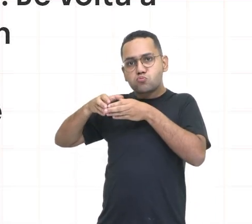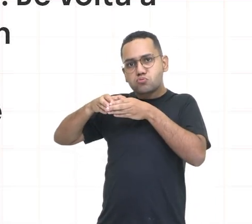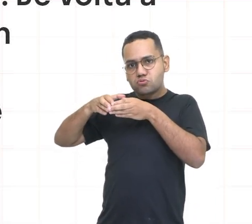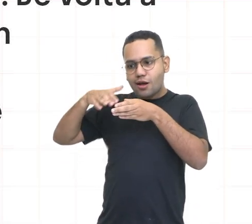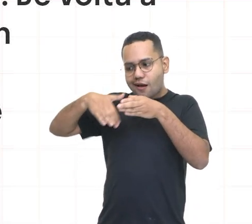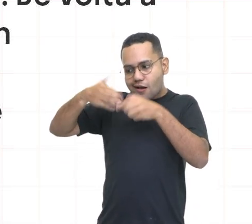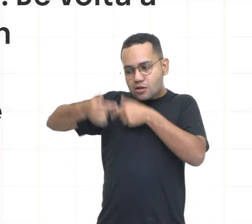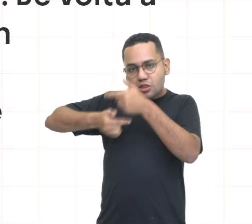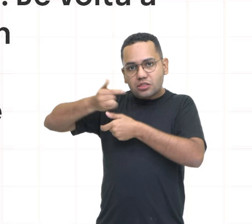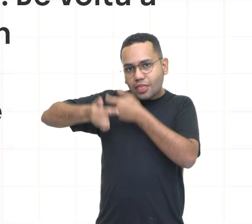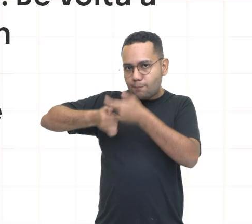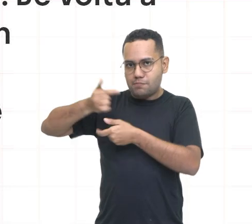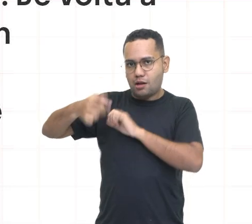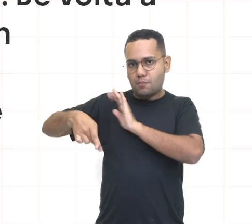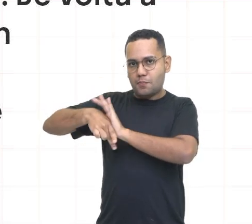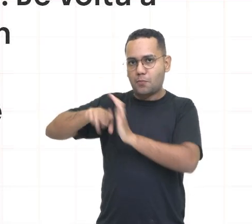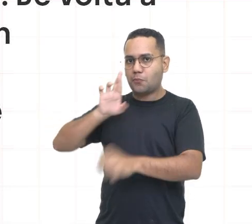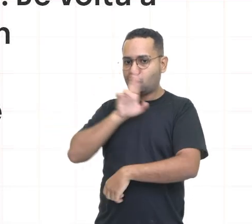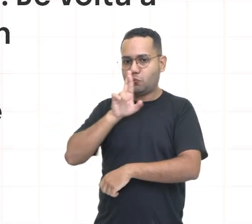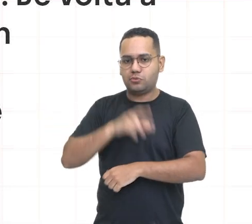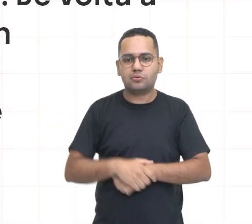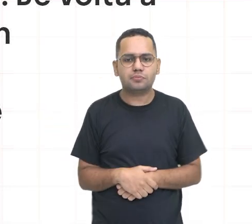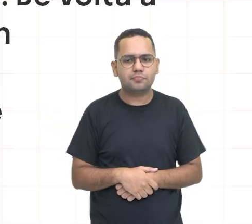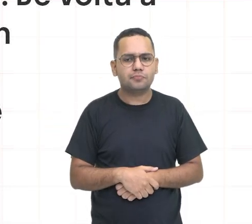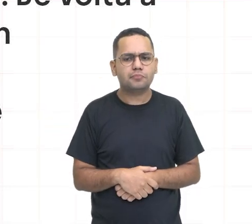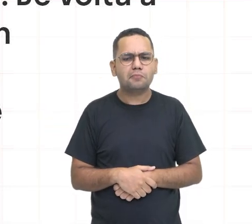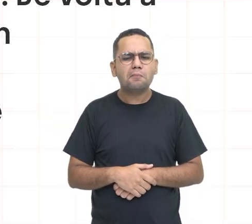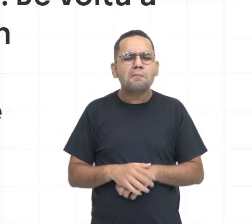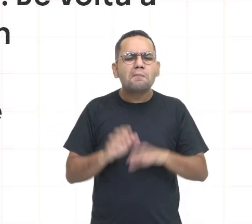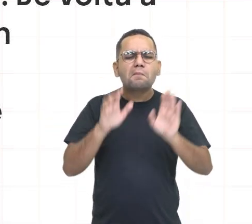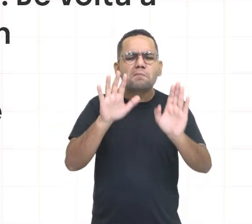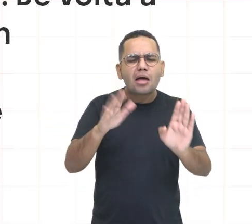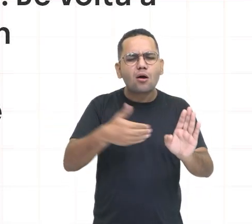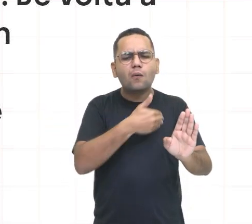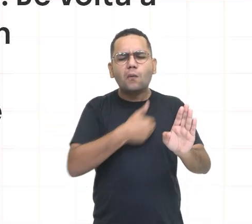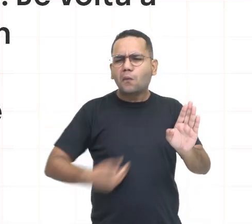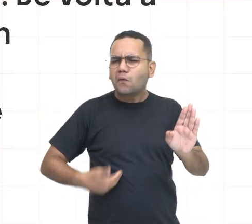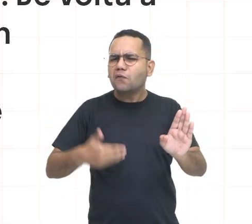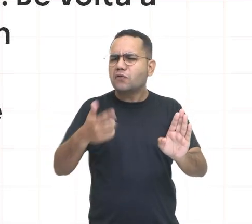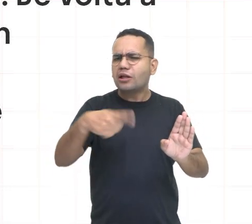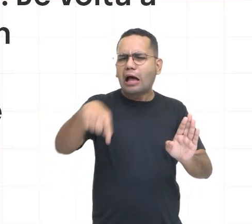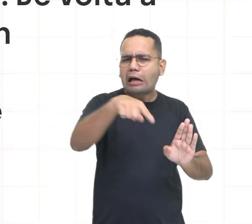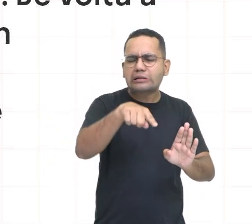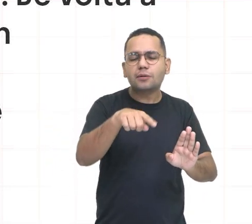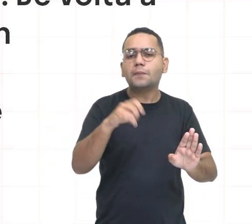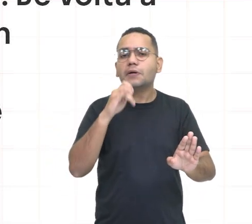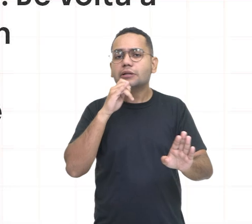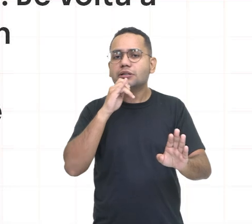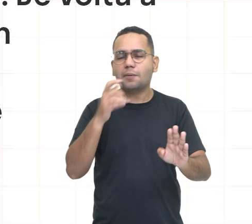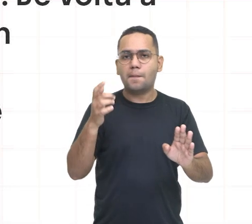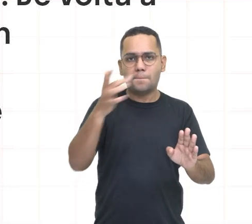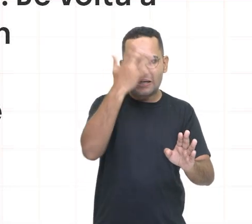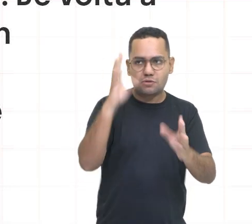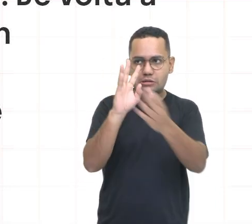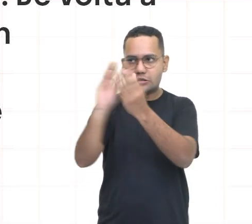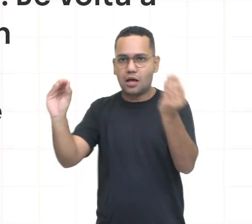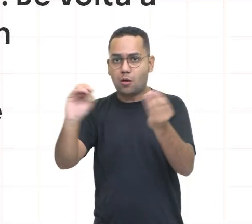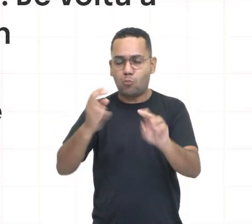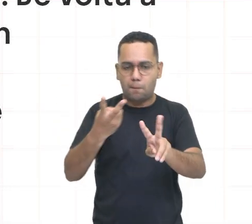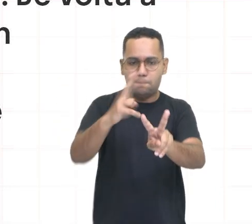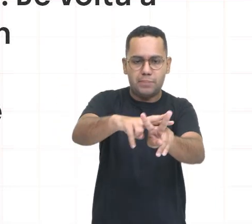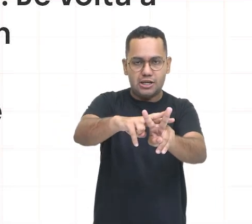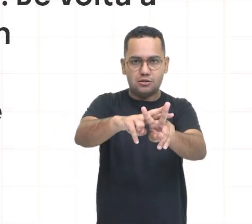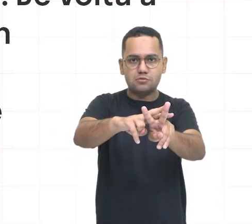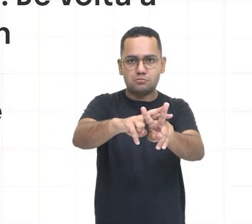que envolviam os trabalhadores da Rússia. O governo concedeu anistia aos prisioneiros exilados políticos de volta à Rússia.